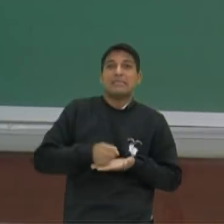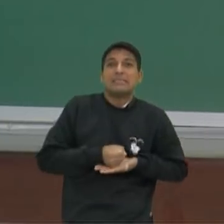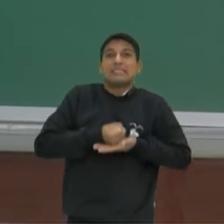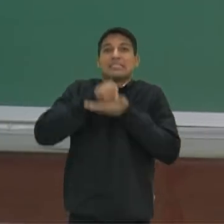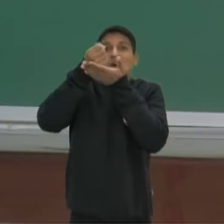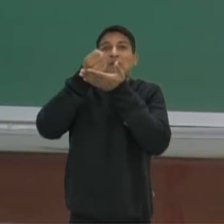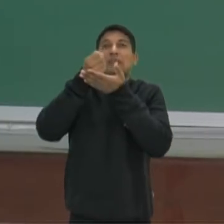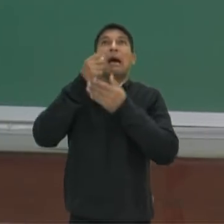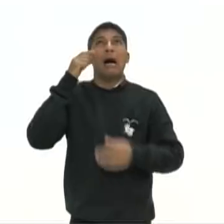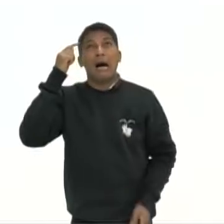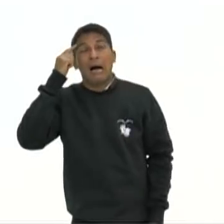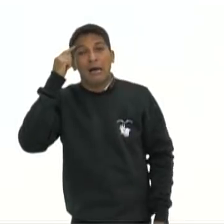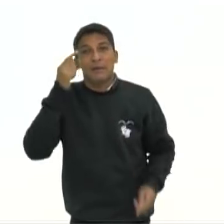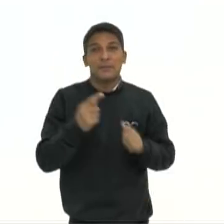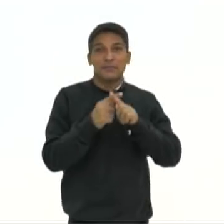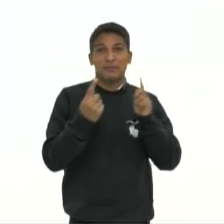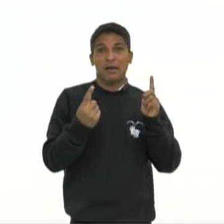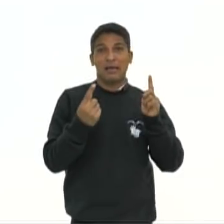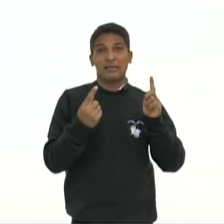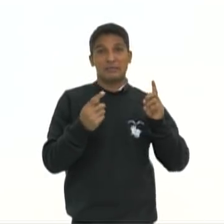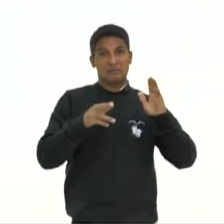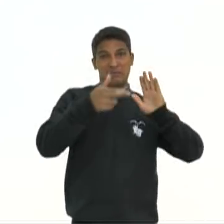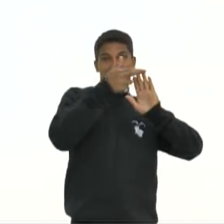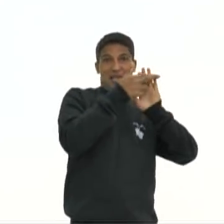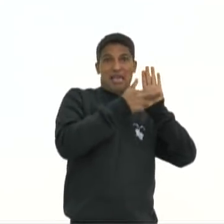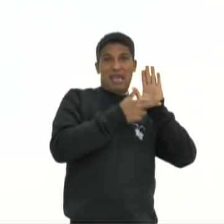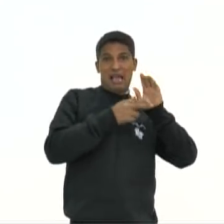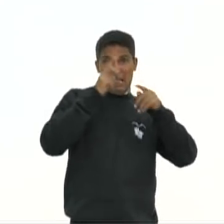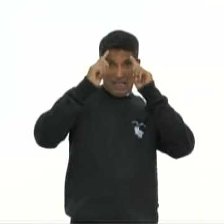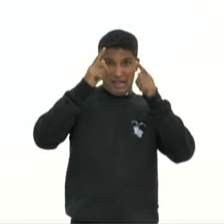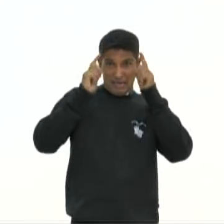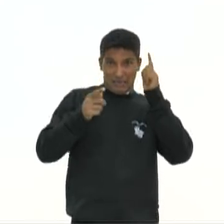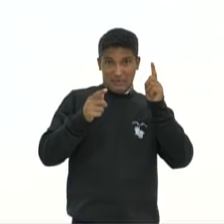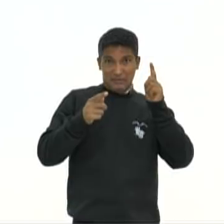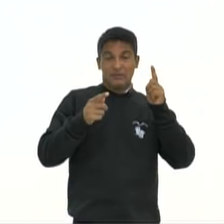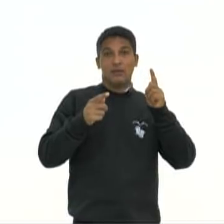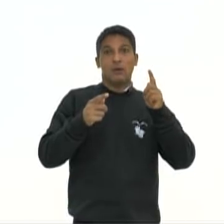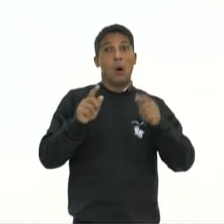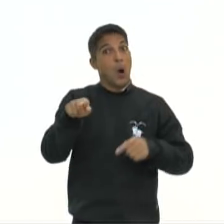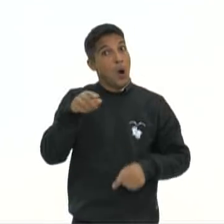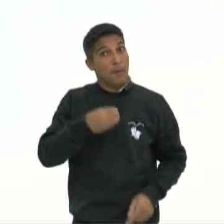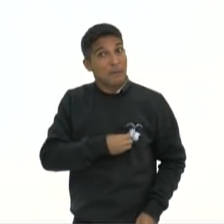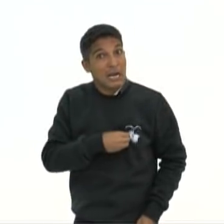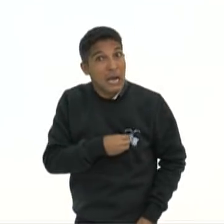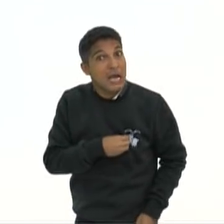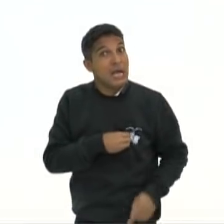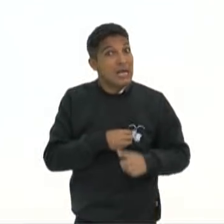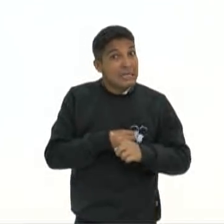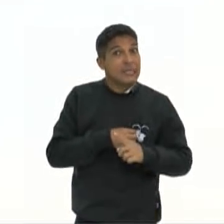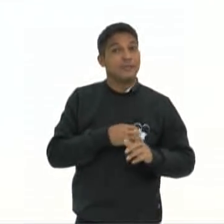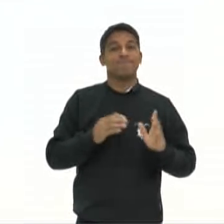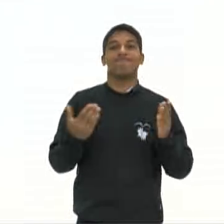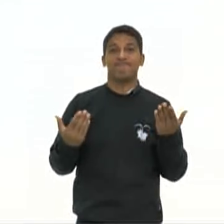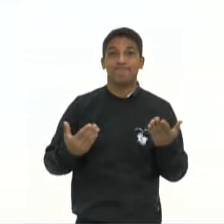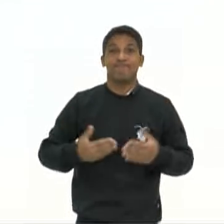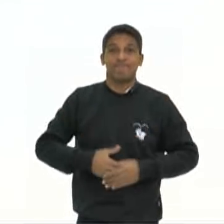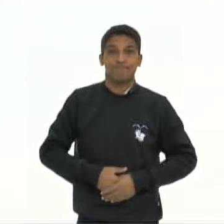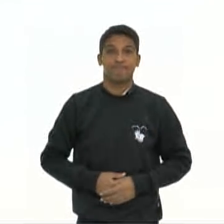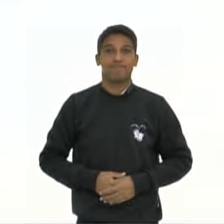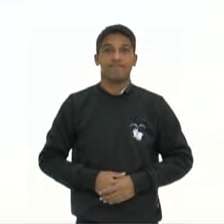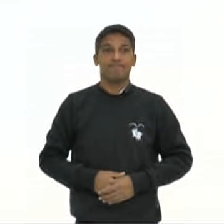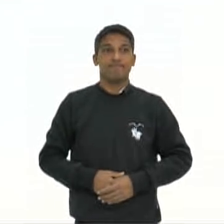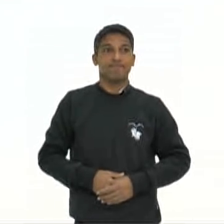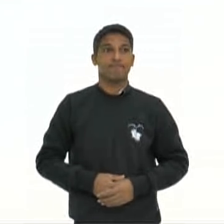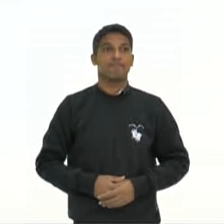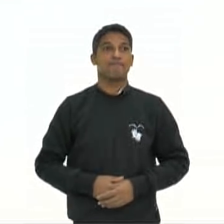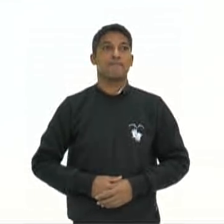céus. As chances do pecado, então, elas sempre estavam muito presentes no cotidiano, na vida das pessoas. Aqui a gente